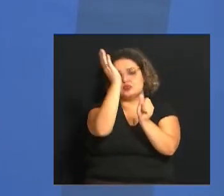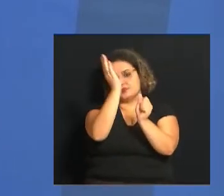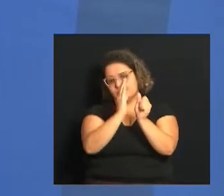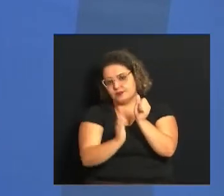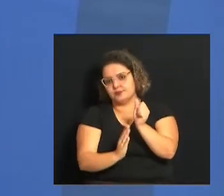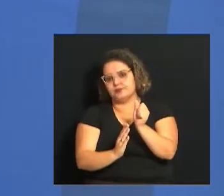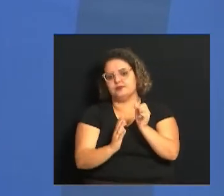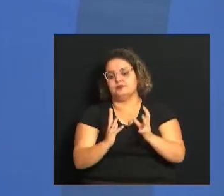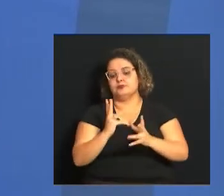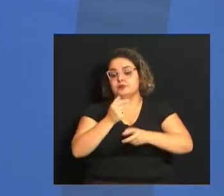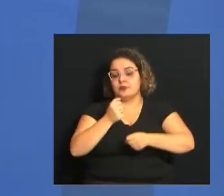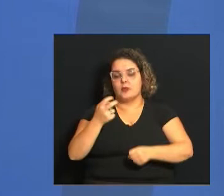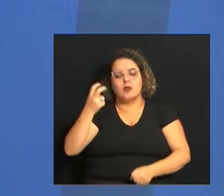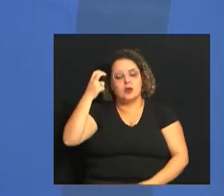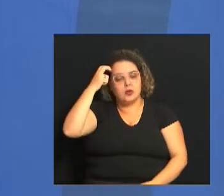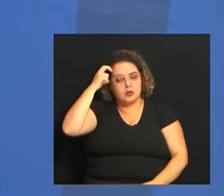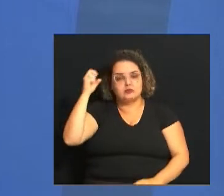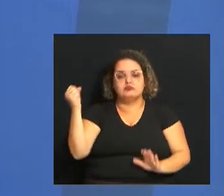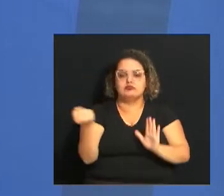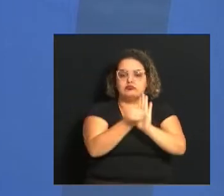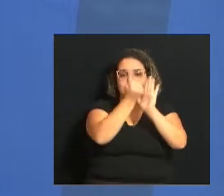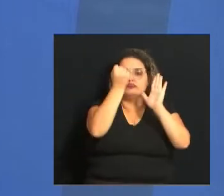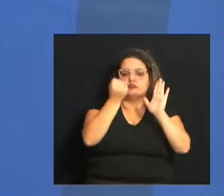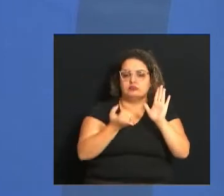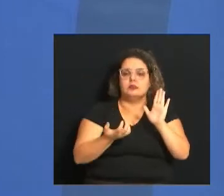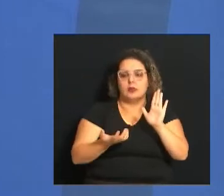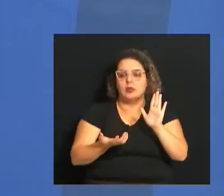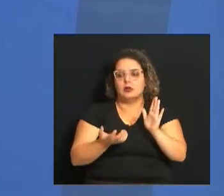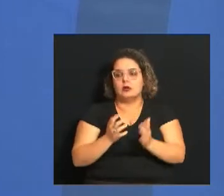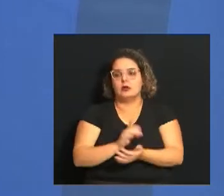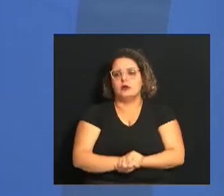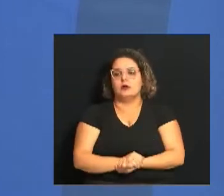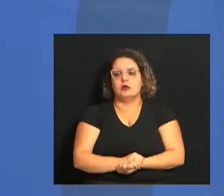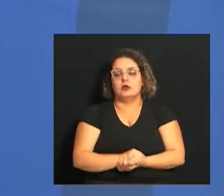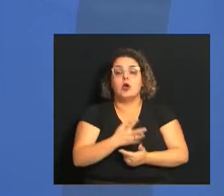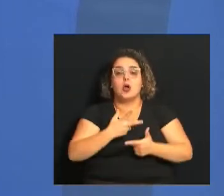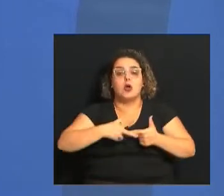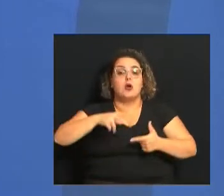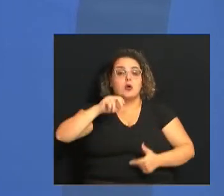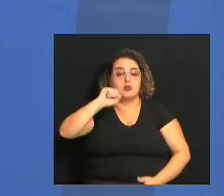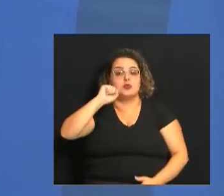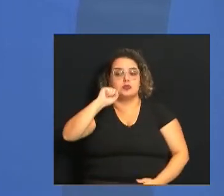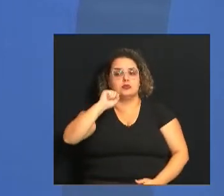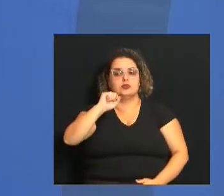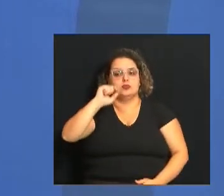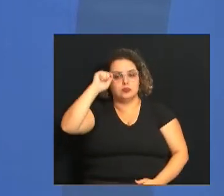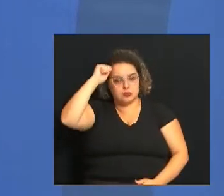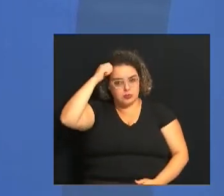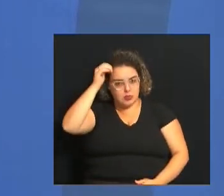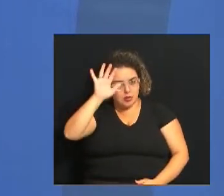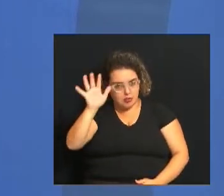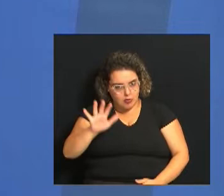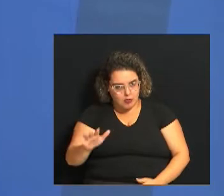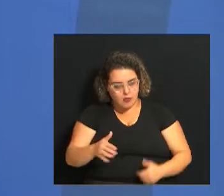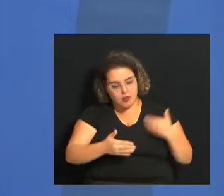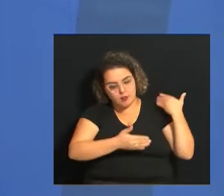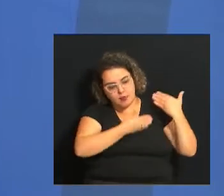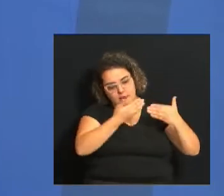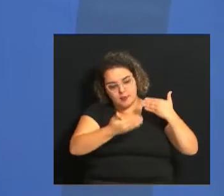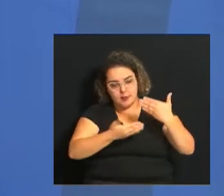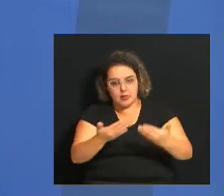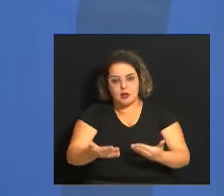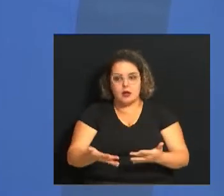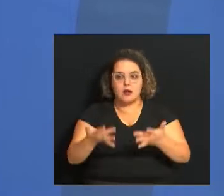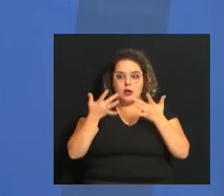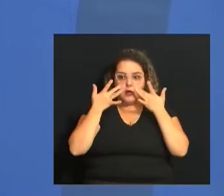força, cultura, o legado e as conquistas dos afrodescendentes. A gente lembra que a peça